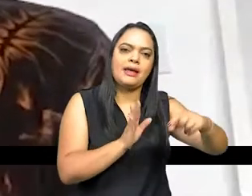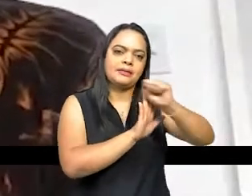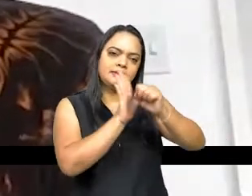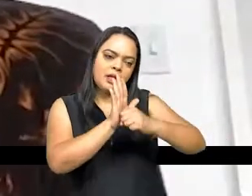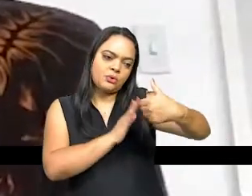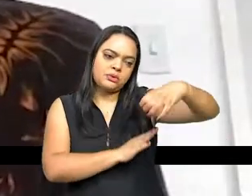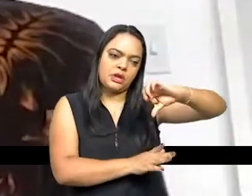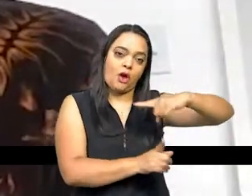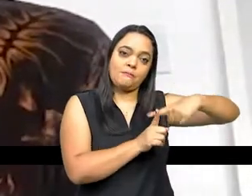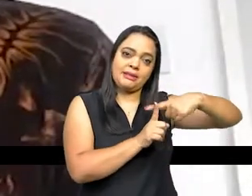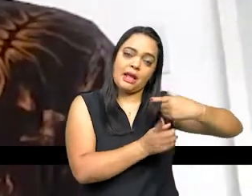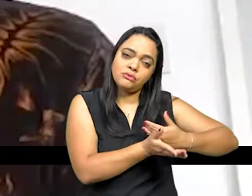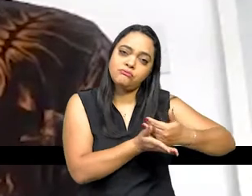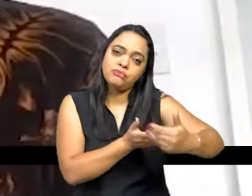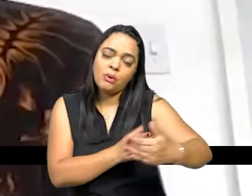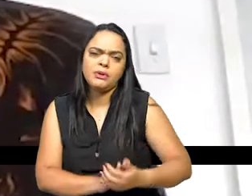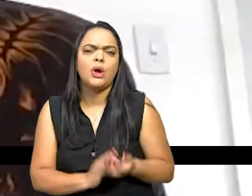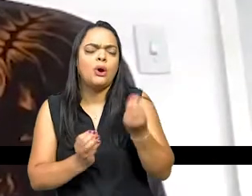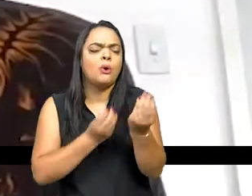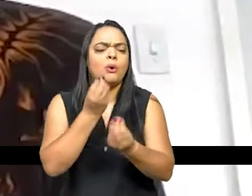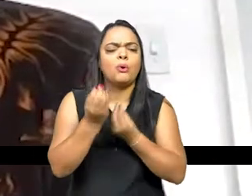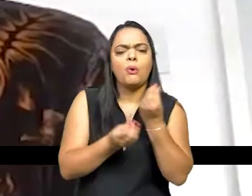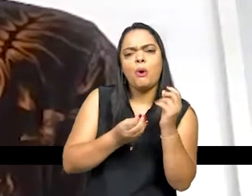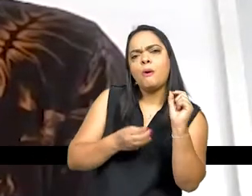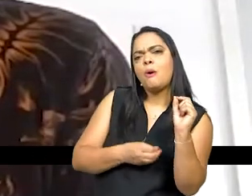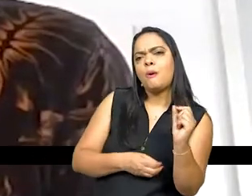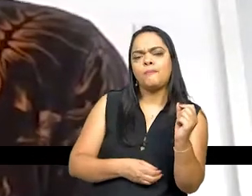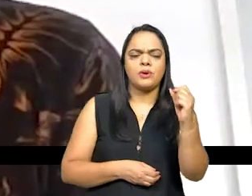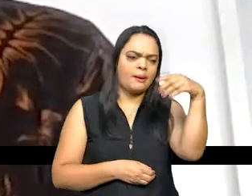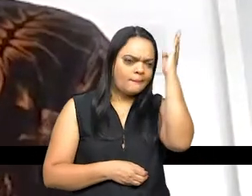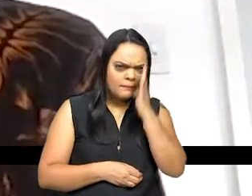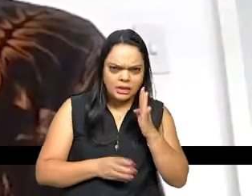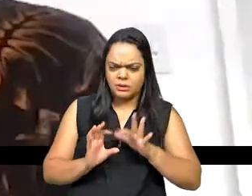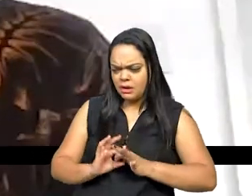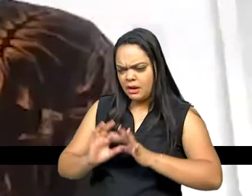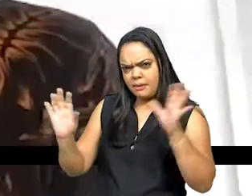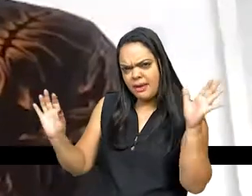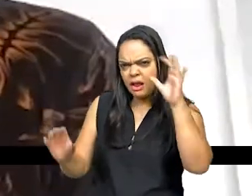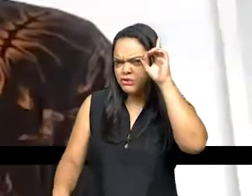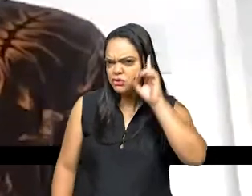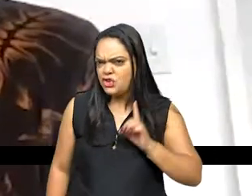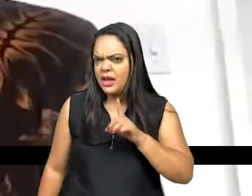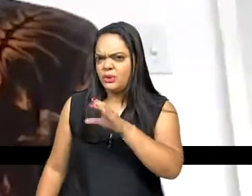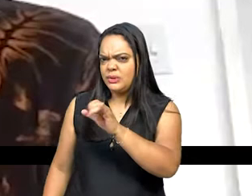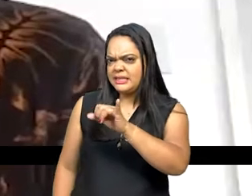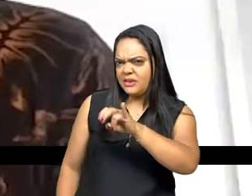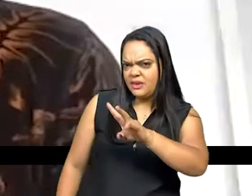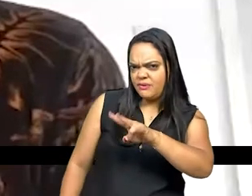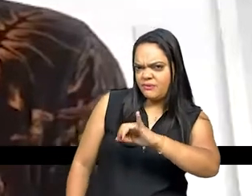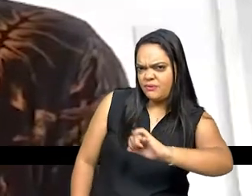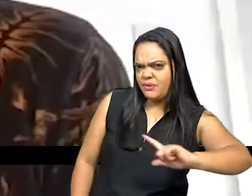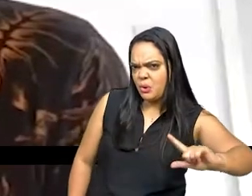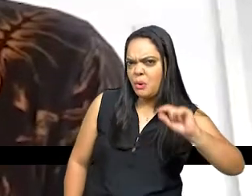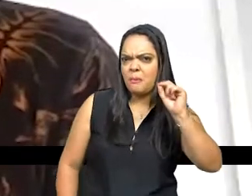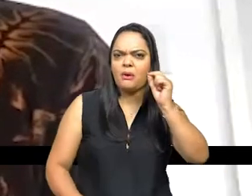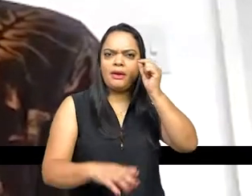que é mostrar, por exemplo, como o Estado estava disposto a conceder direitos civis para imigrantes, descendentes de